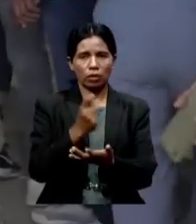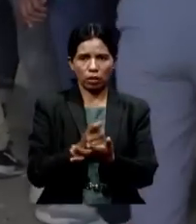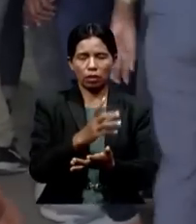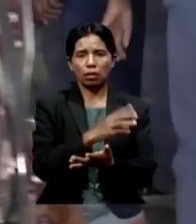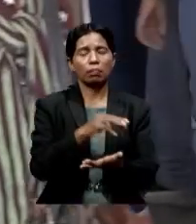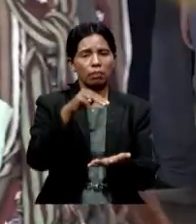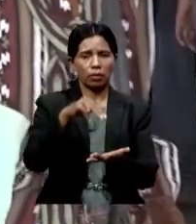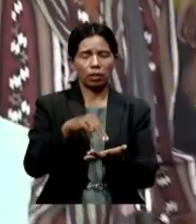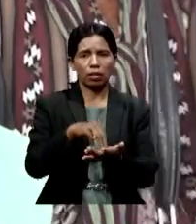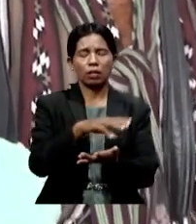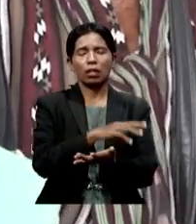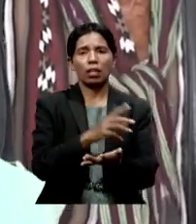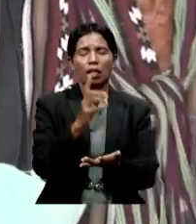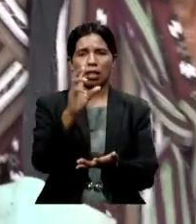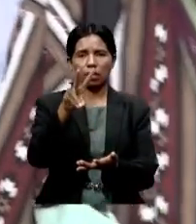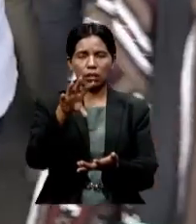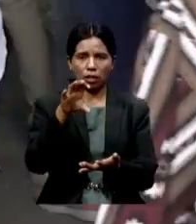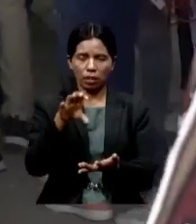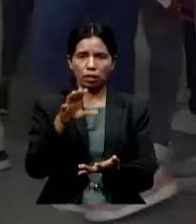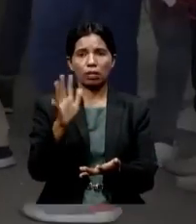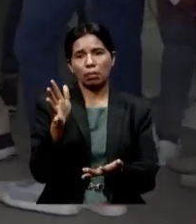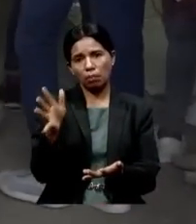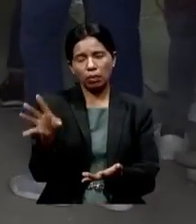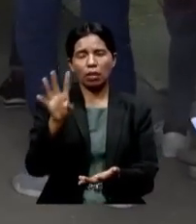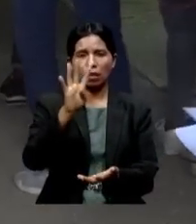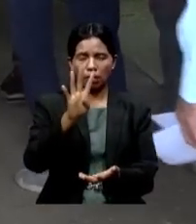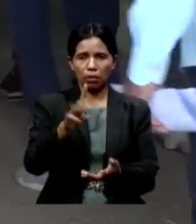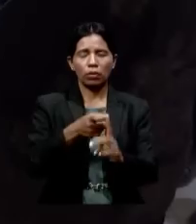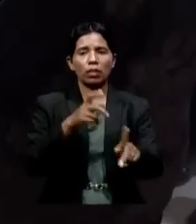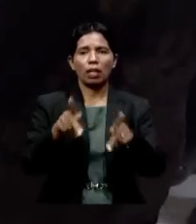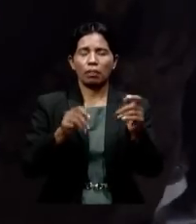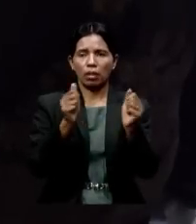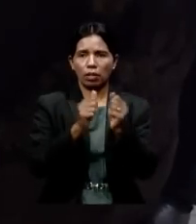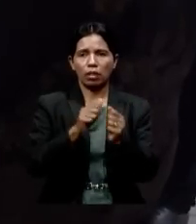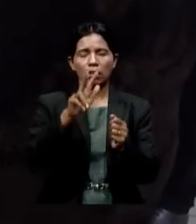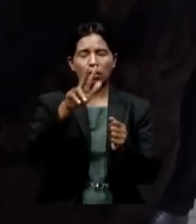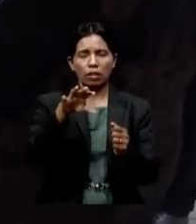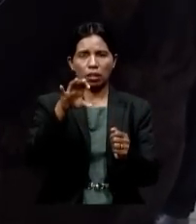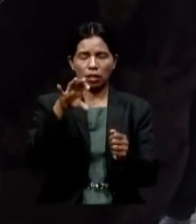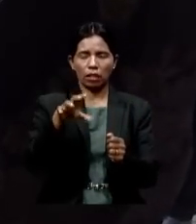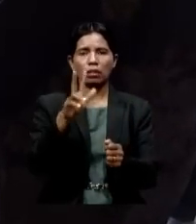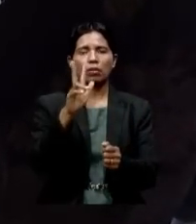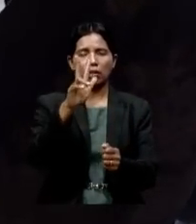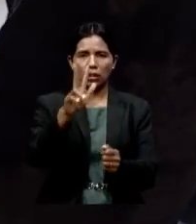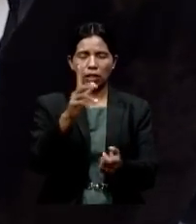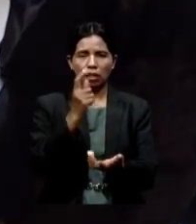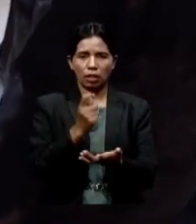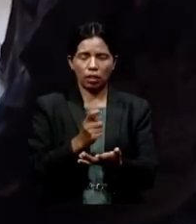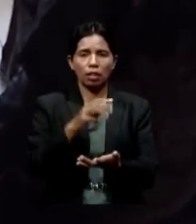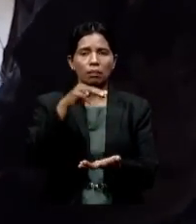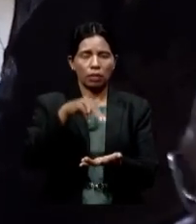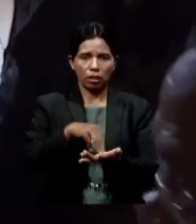ring atus tolo tolo, atus lima, lima nuluresinhat, usi beneficiário, ring atus tolo, tolo nuluresinhia, atus sia,